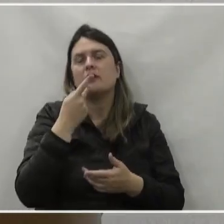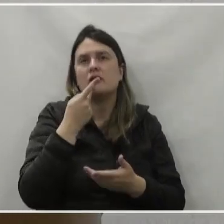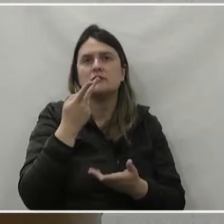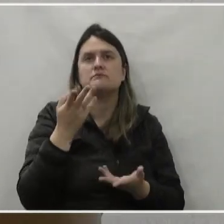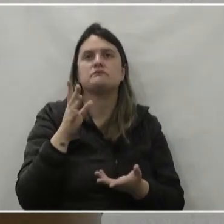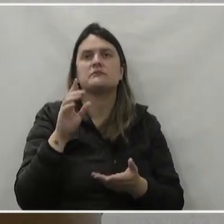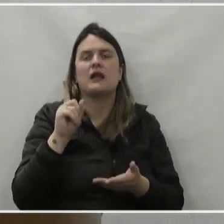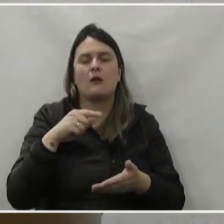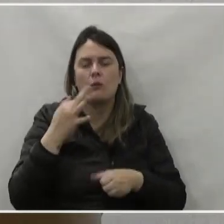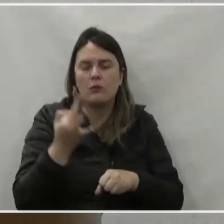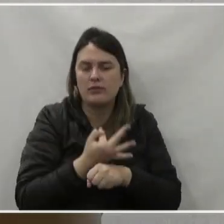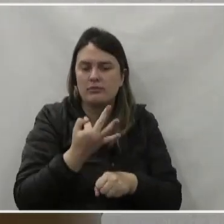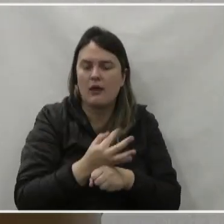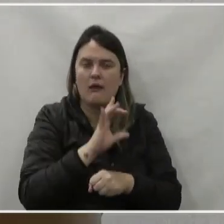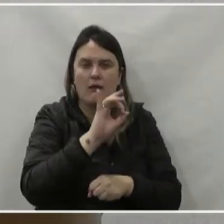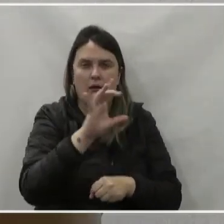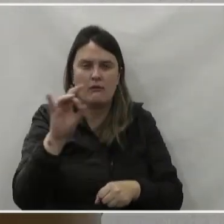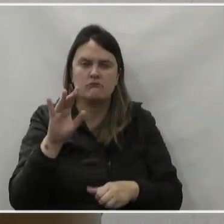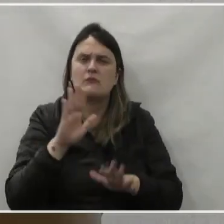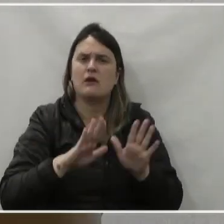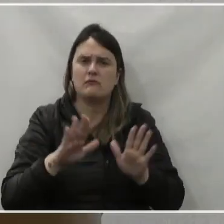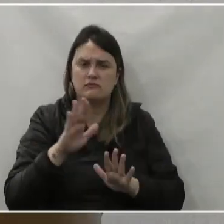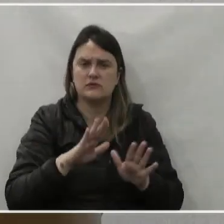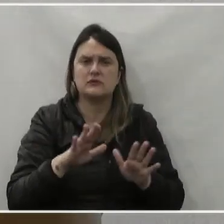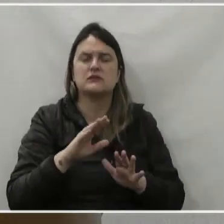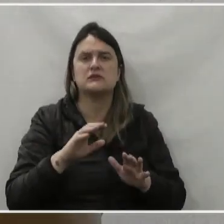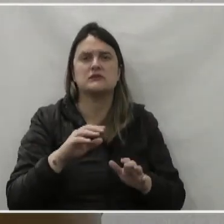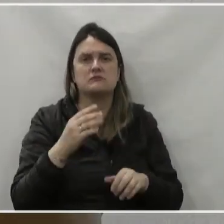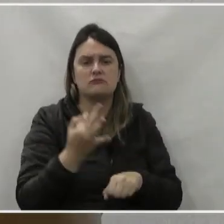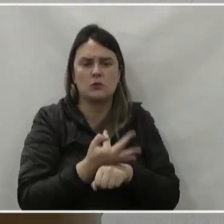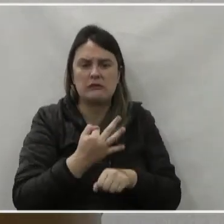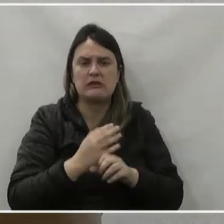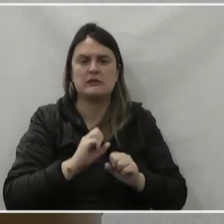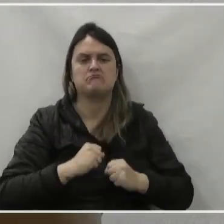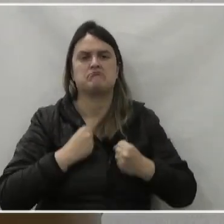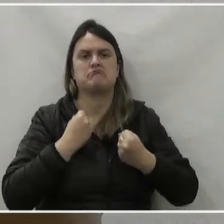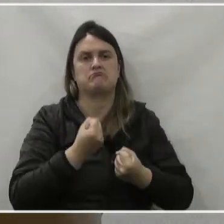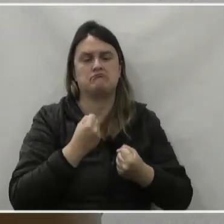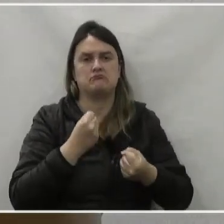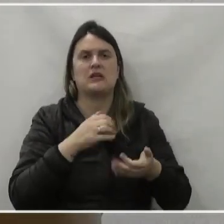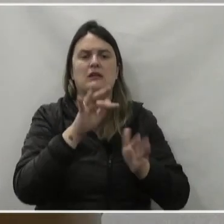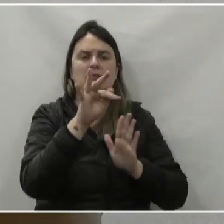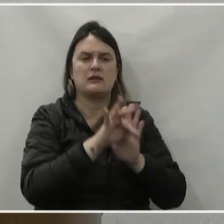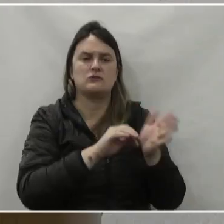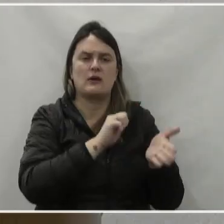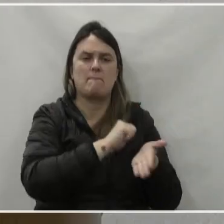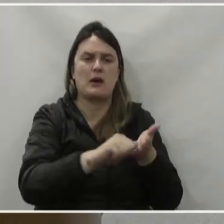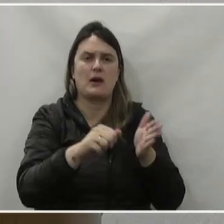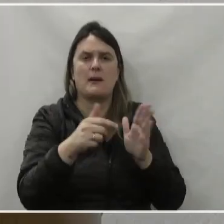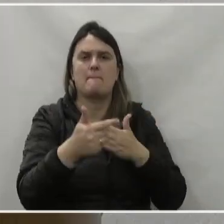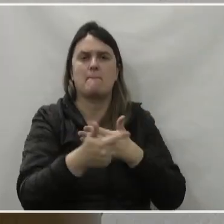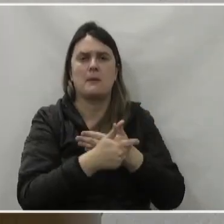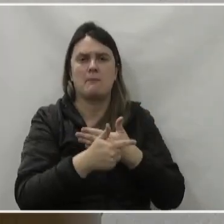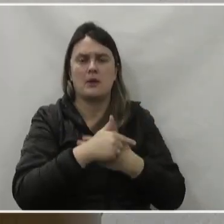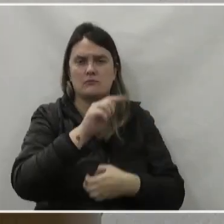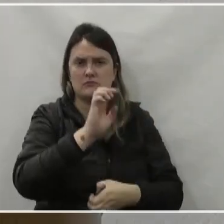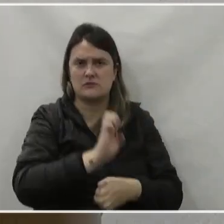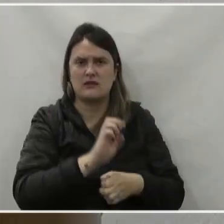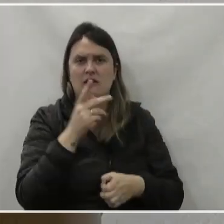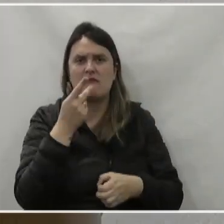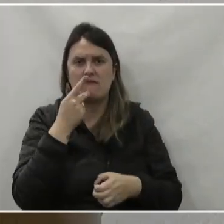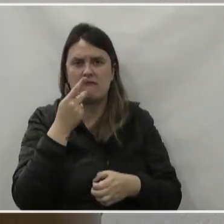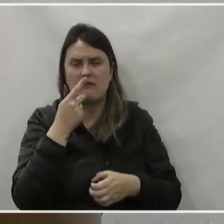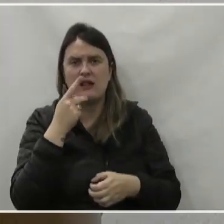a persistência individual, talvez resiliência. O texto apaga o papel do Estado e reforça a